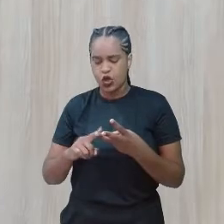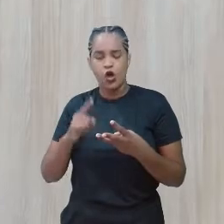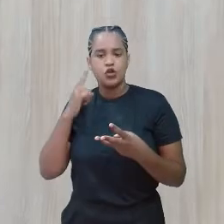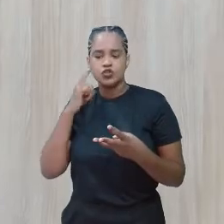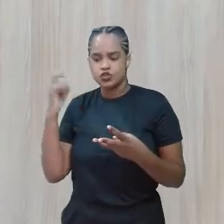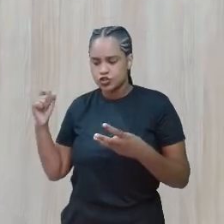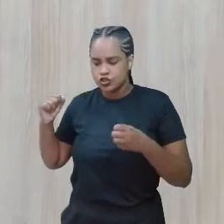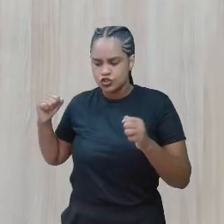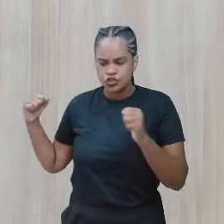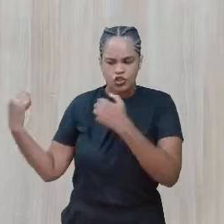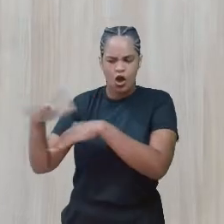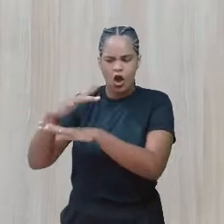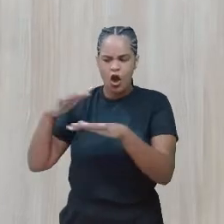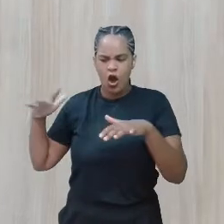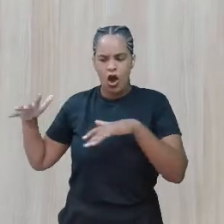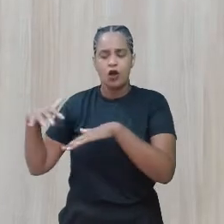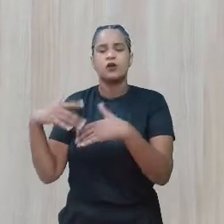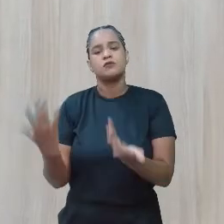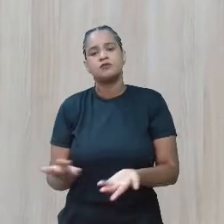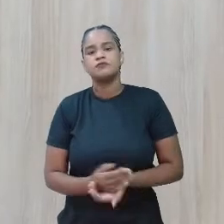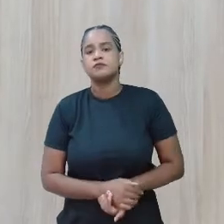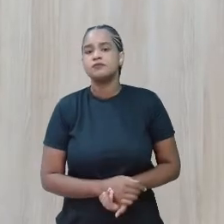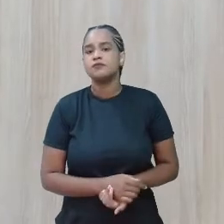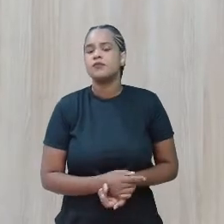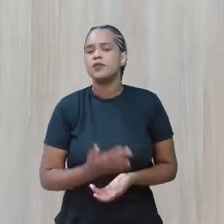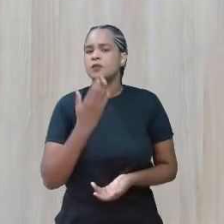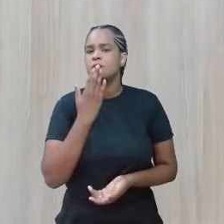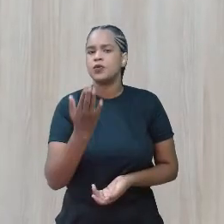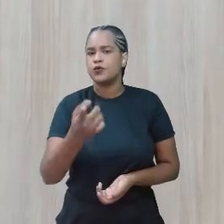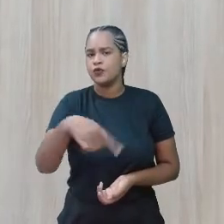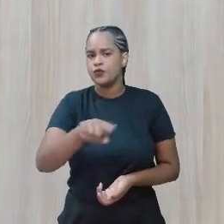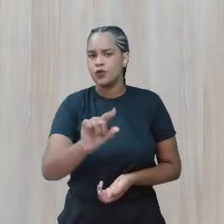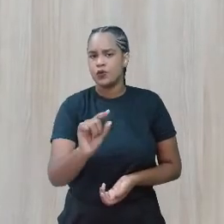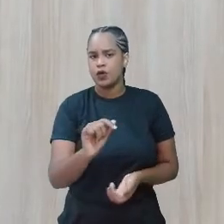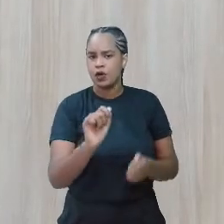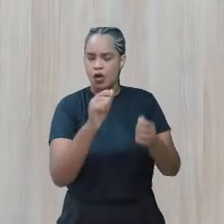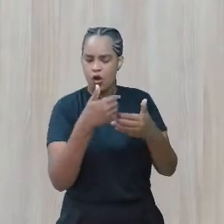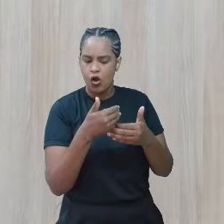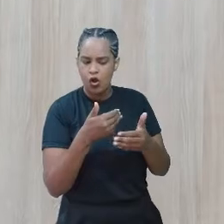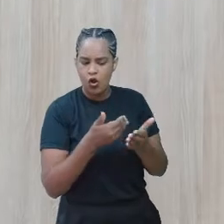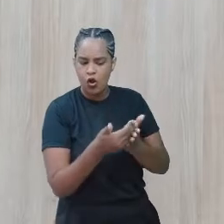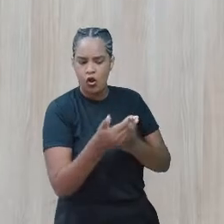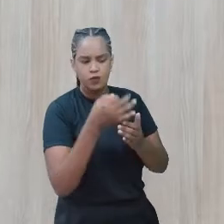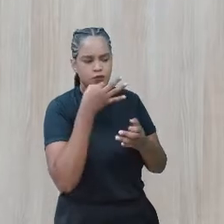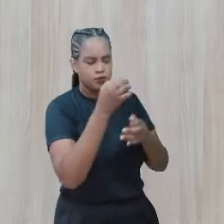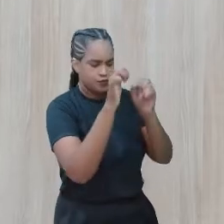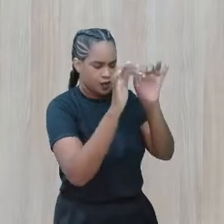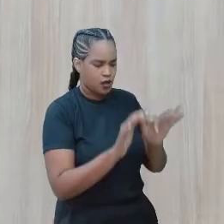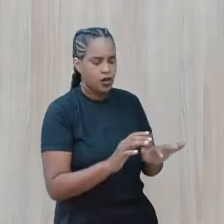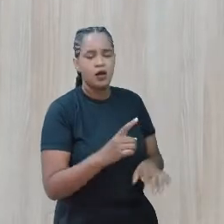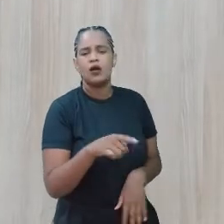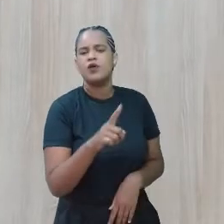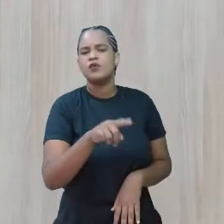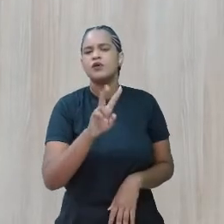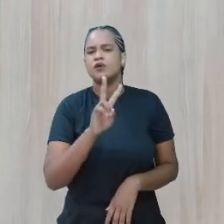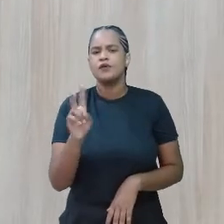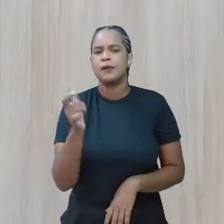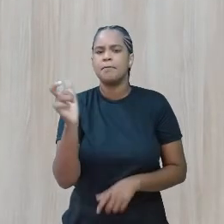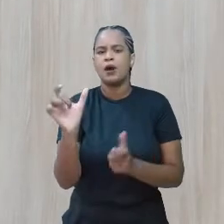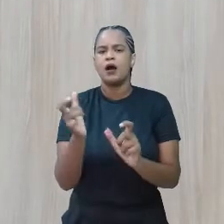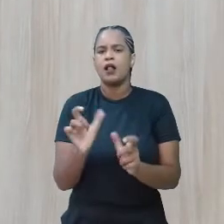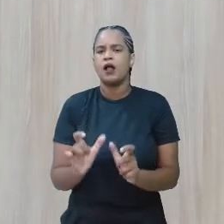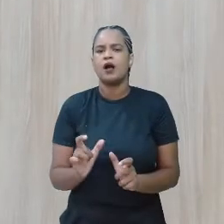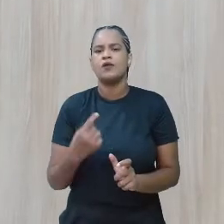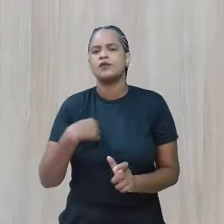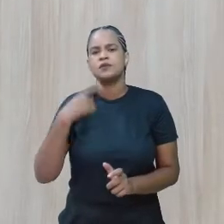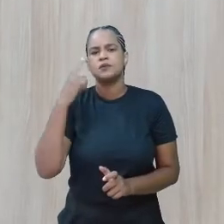som, né? E aí eu vou pedir a vocês para começarem a escrever. Quando vocês escutam essas palavras, o que é que vem à